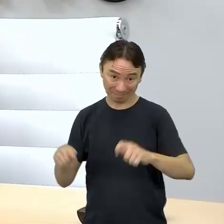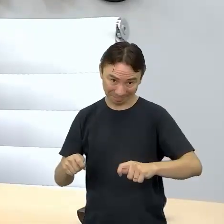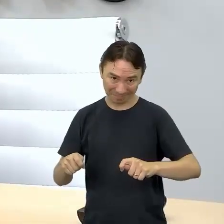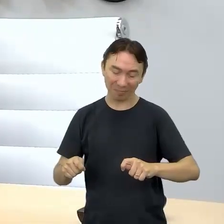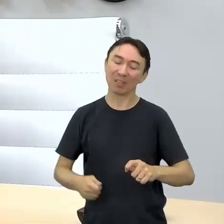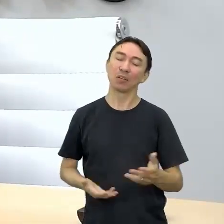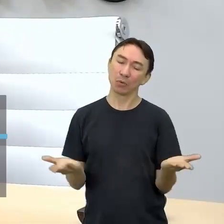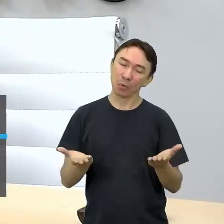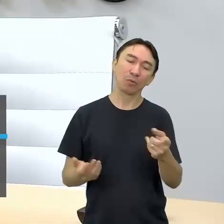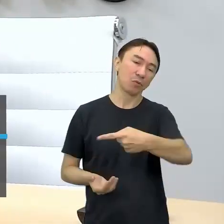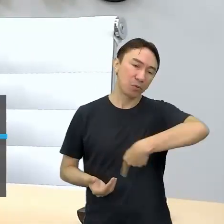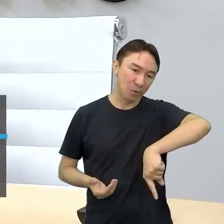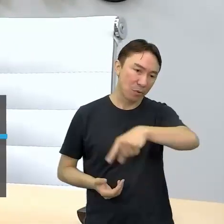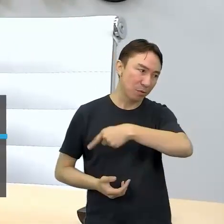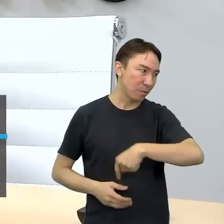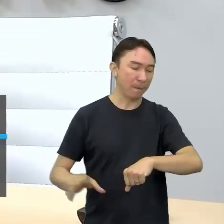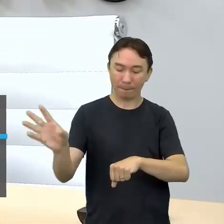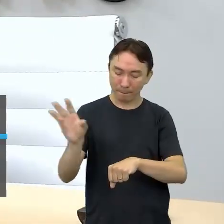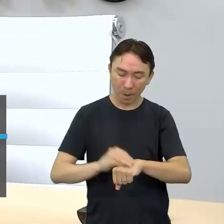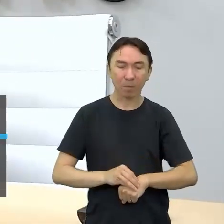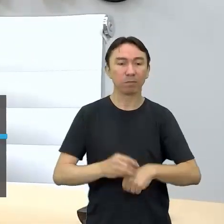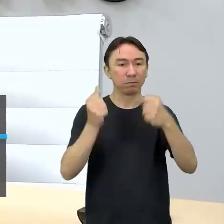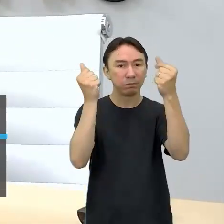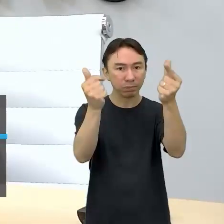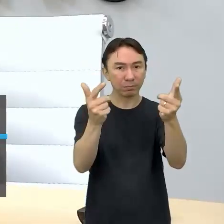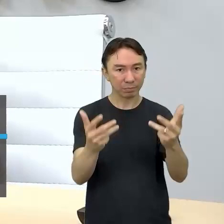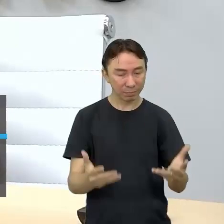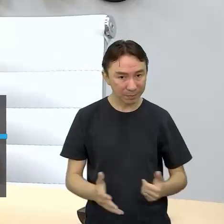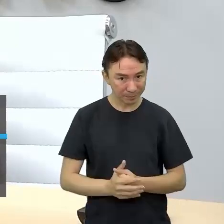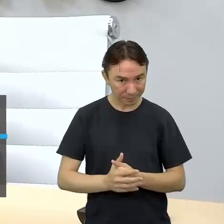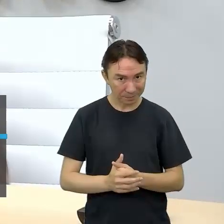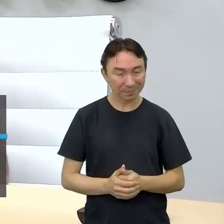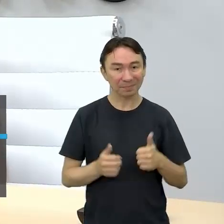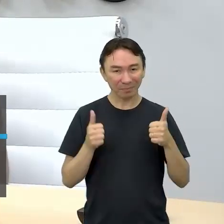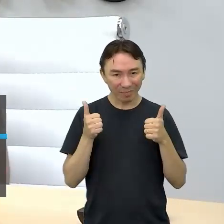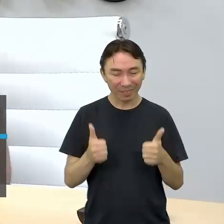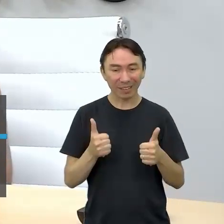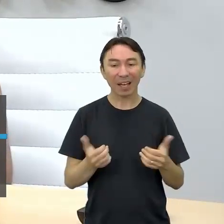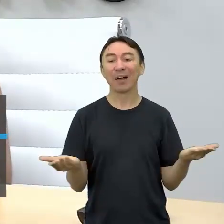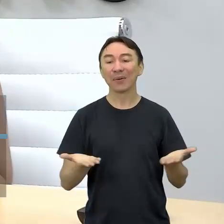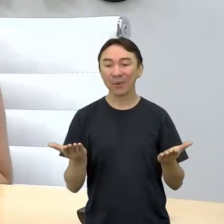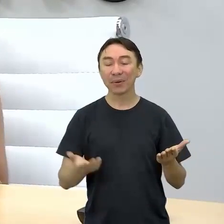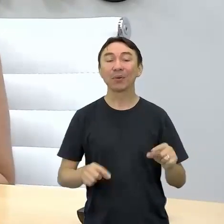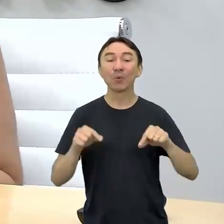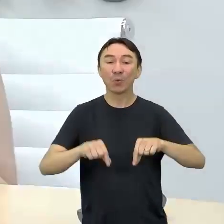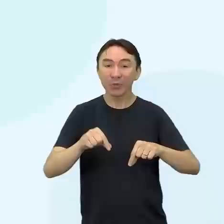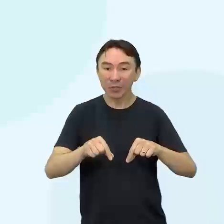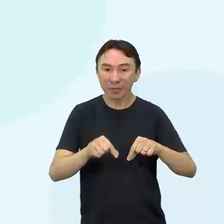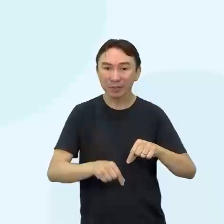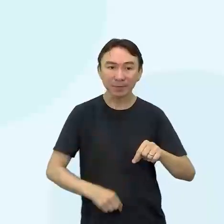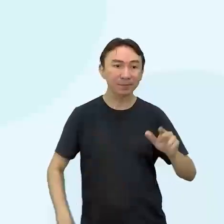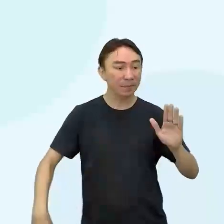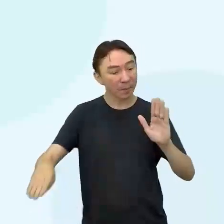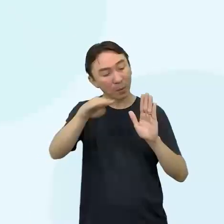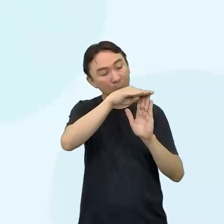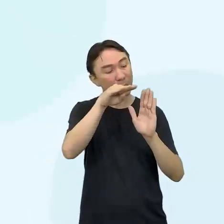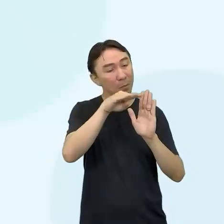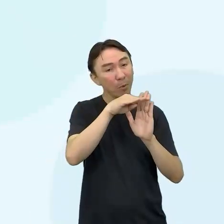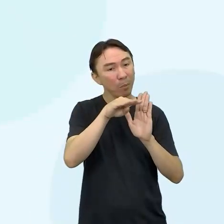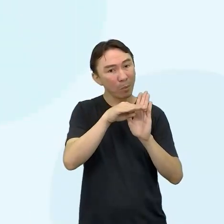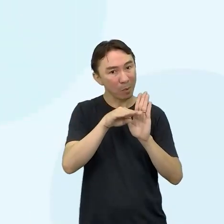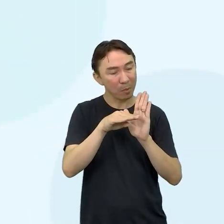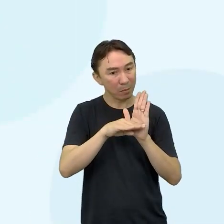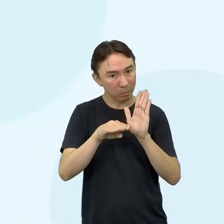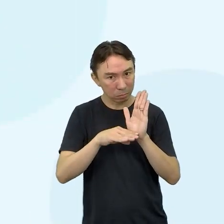primeira parte aí da formação que é de linguagens. E agora eu vou falar então para vocês o percurso da pauta de hoje. Isso também seria interessante